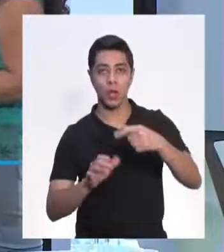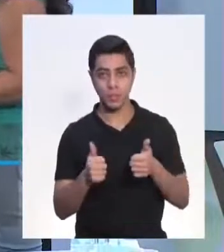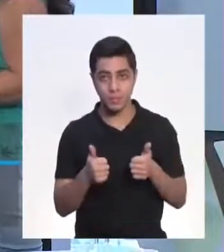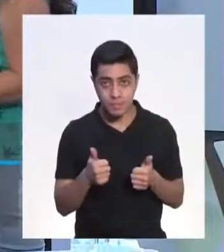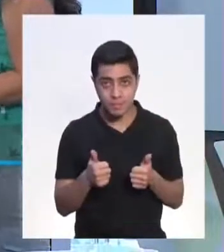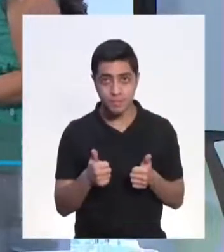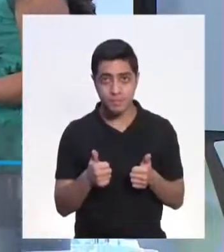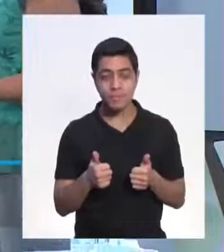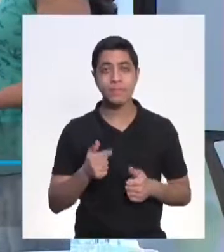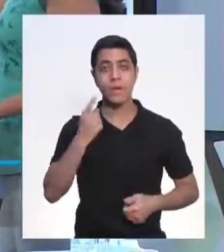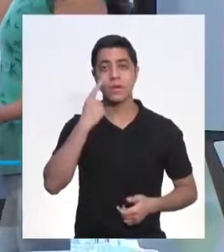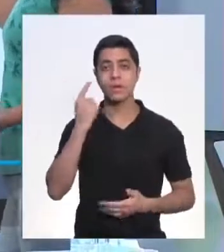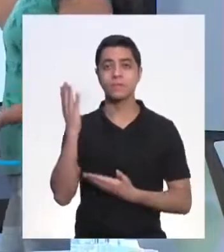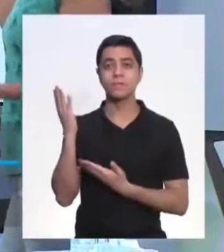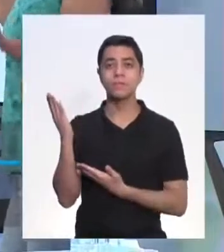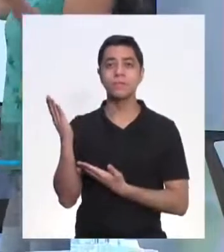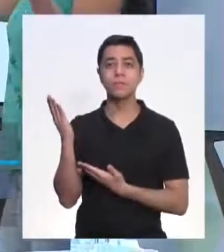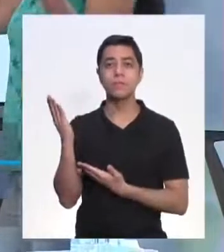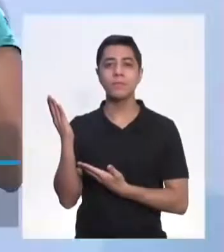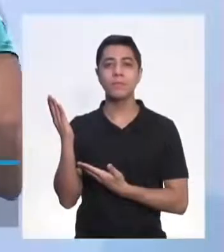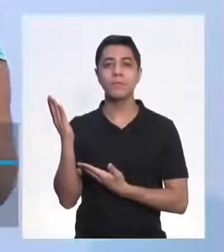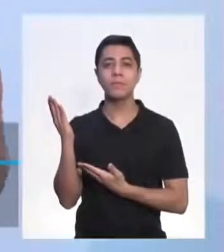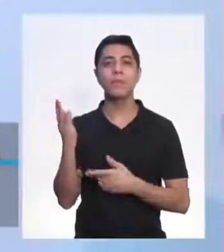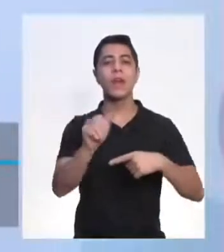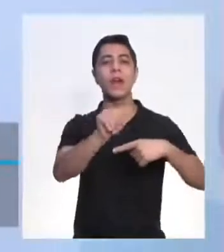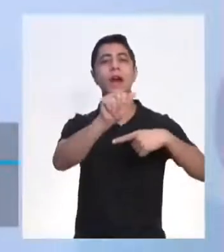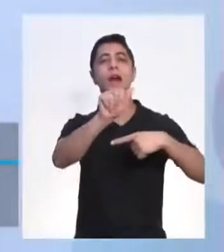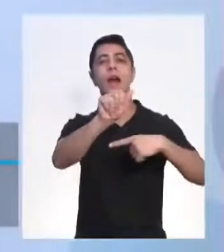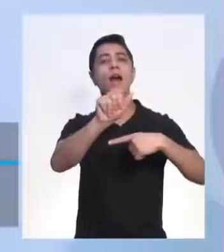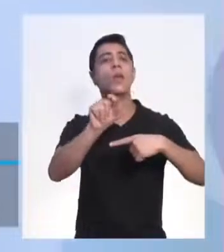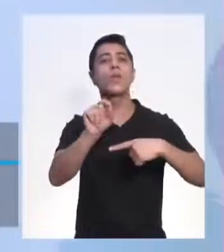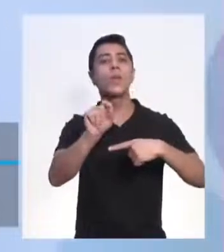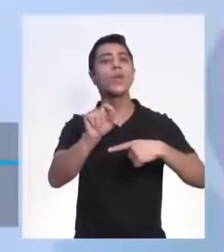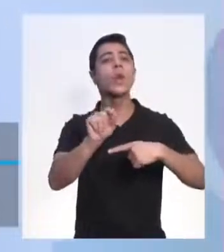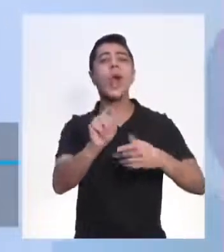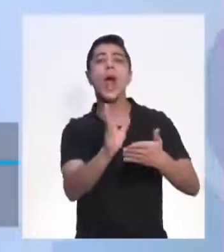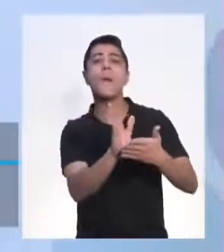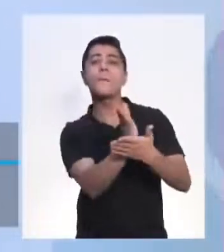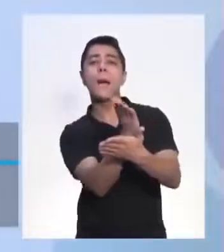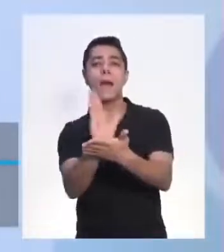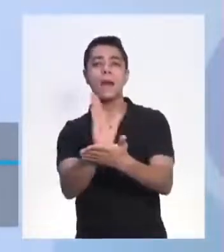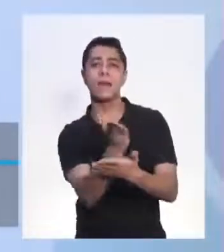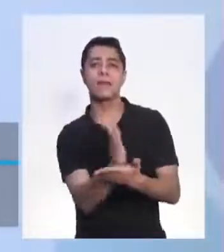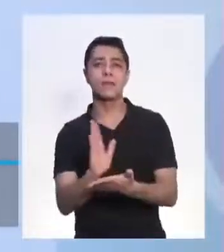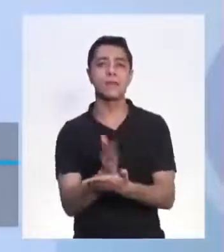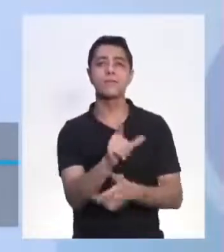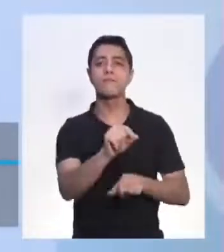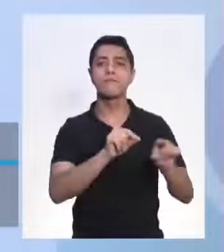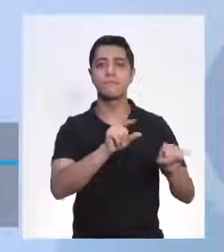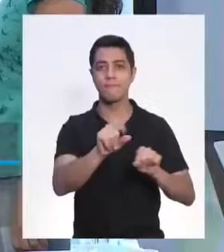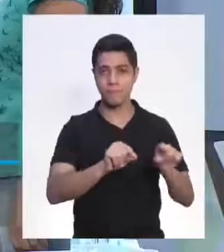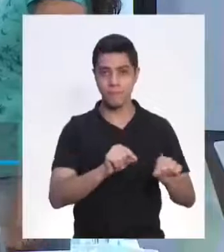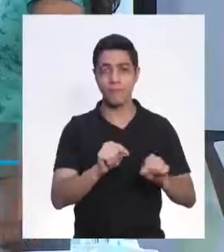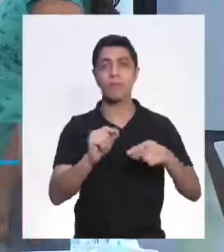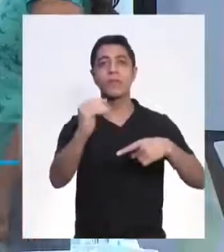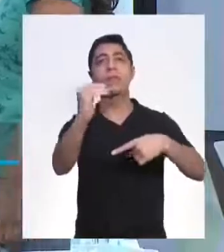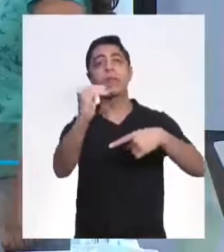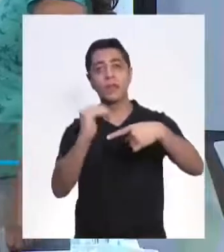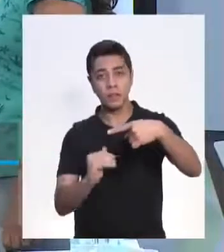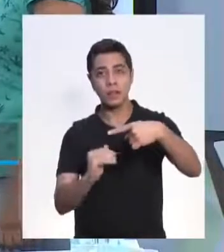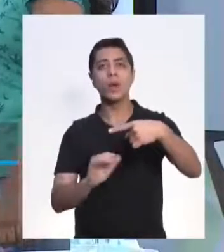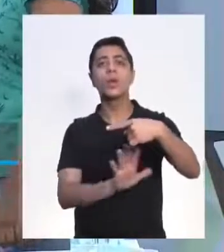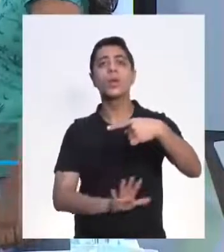do inteiro. E o B é o todo, o inteiro, né? Muito bem. Quando a gente fala